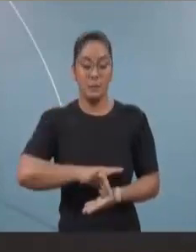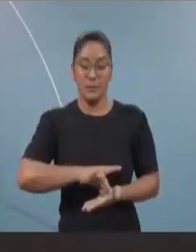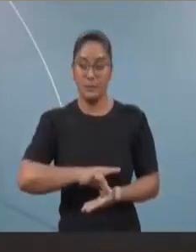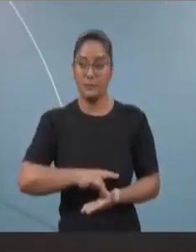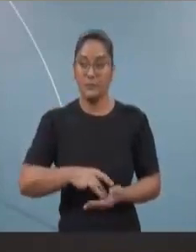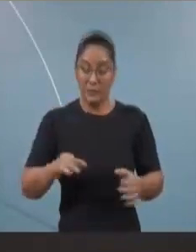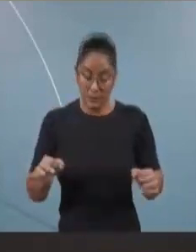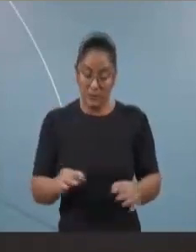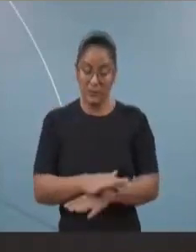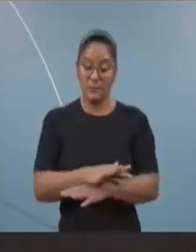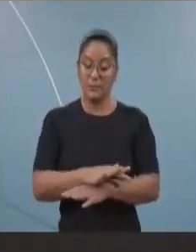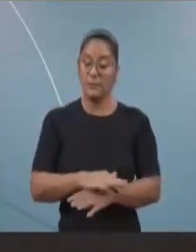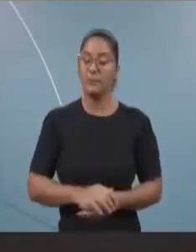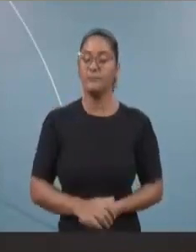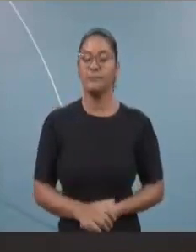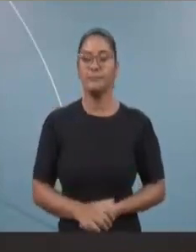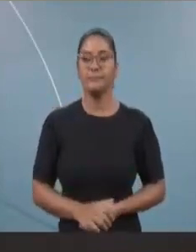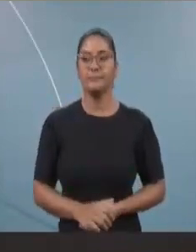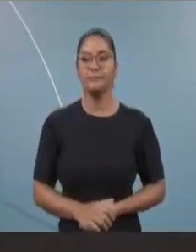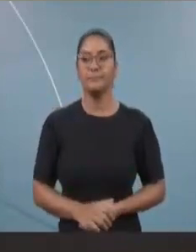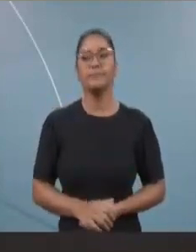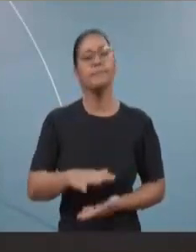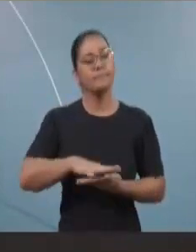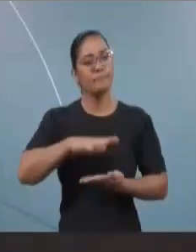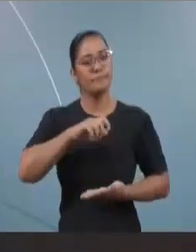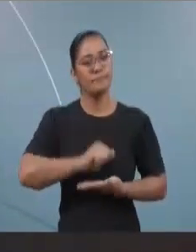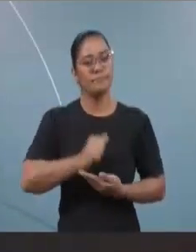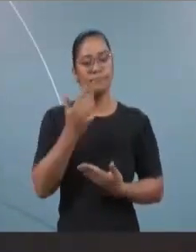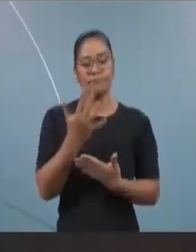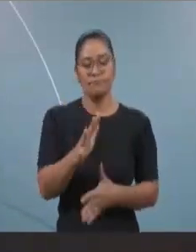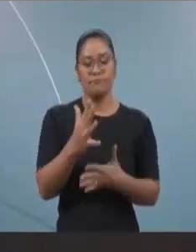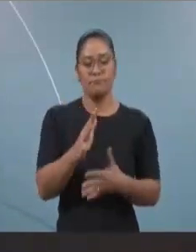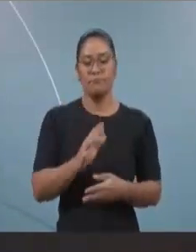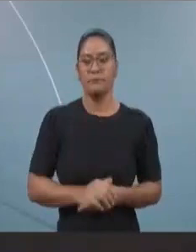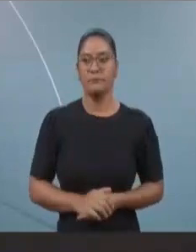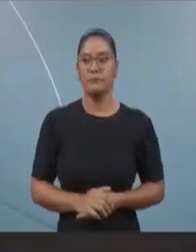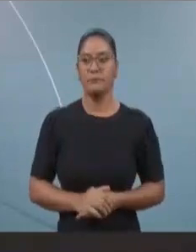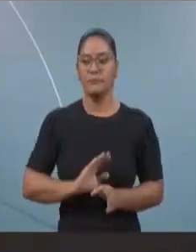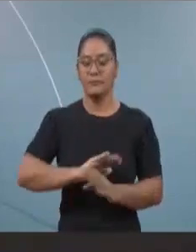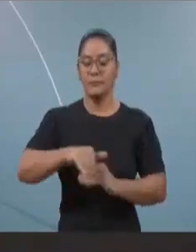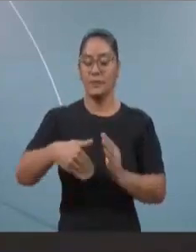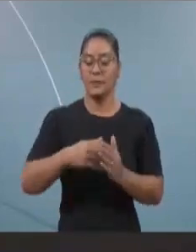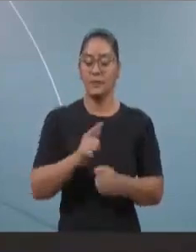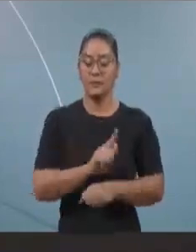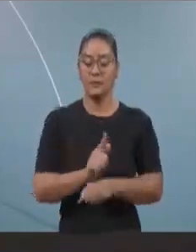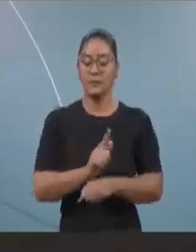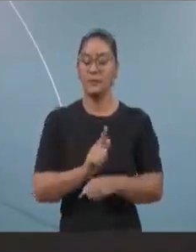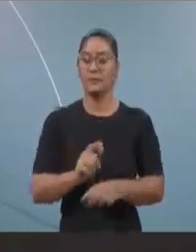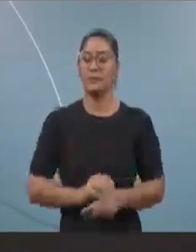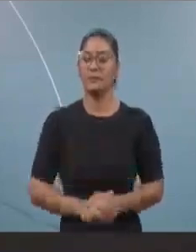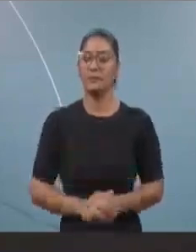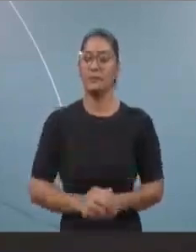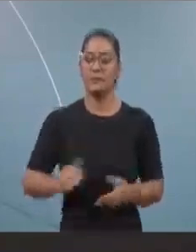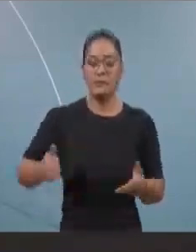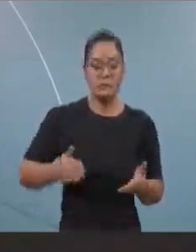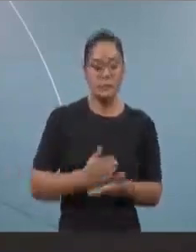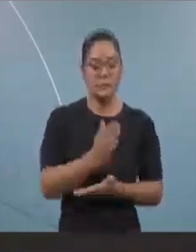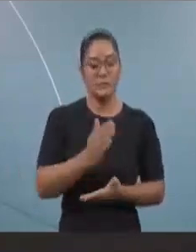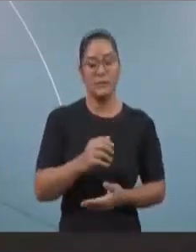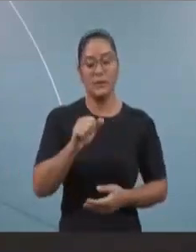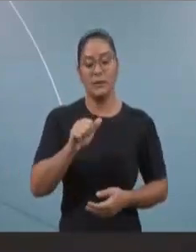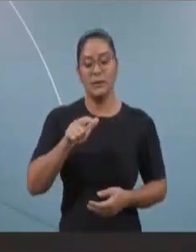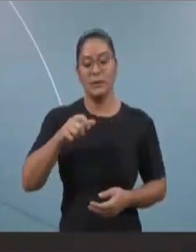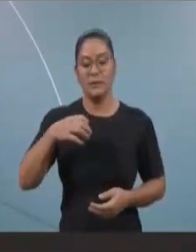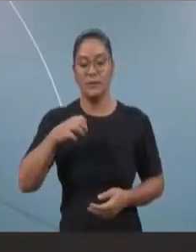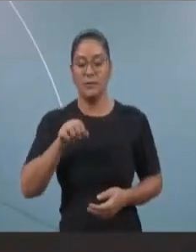estiver concluída e quero aqui registrar e parabenizar a todos os gestores que passaram pelo